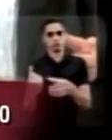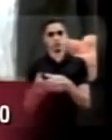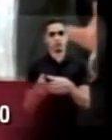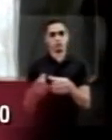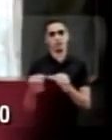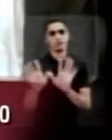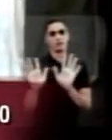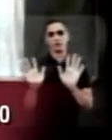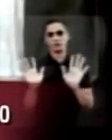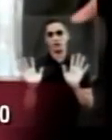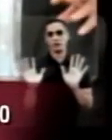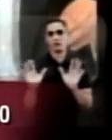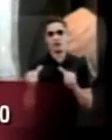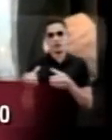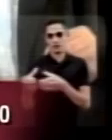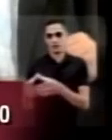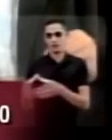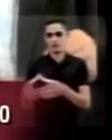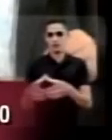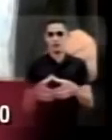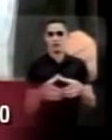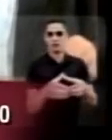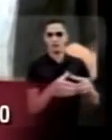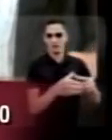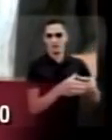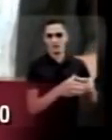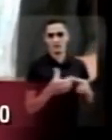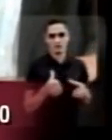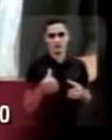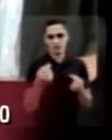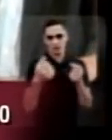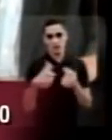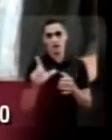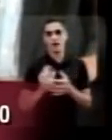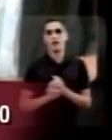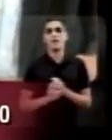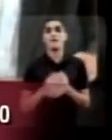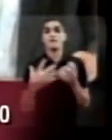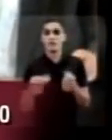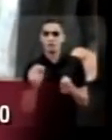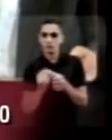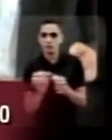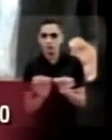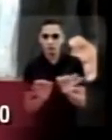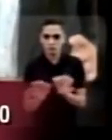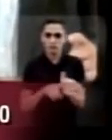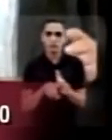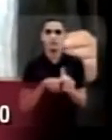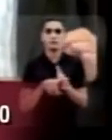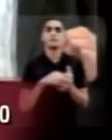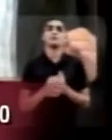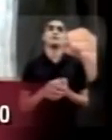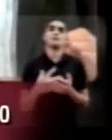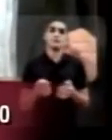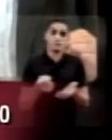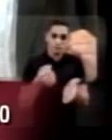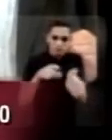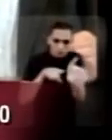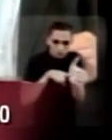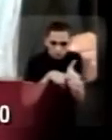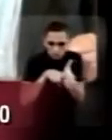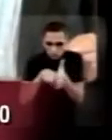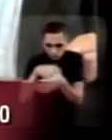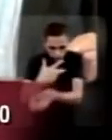grupo, esses 6 grupos, nós vamos fazer, na realidade, o inquérito